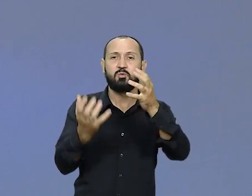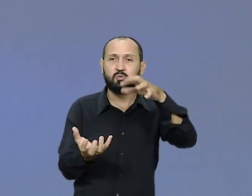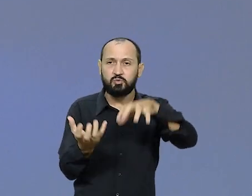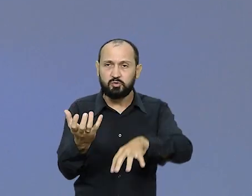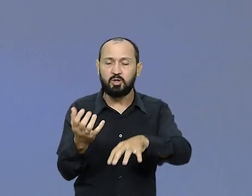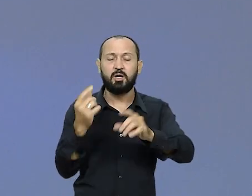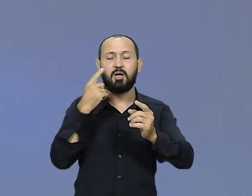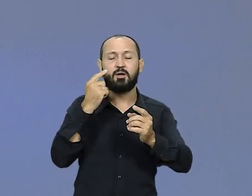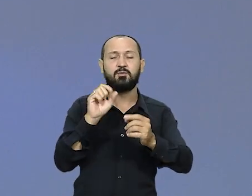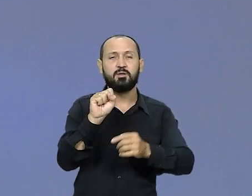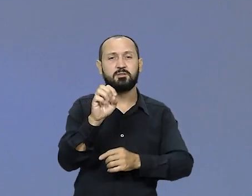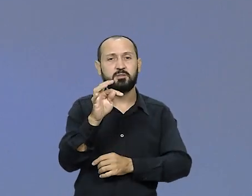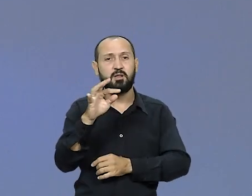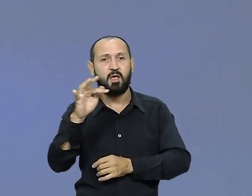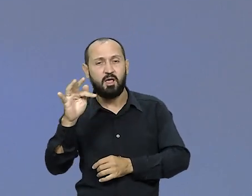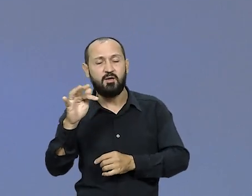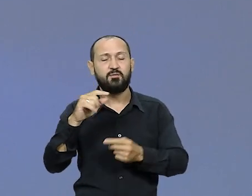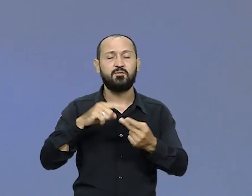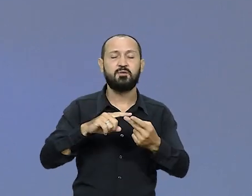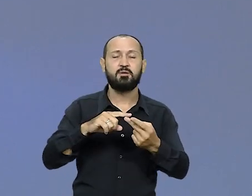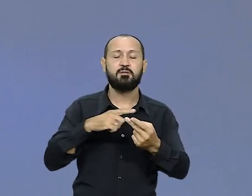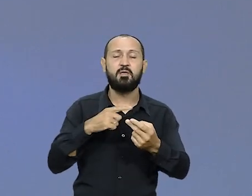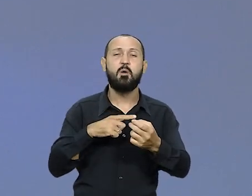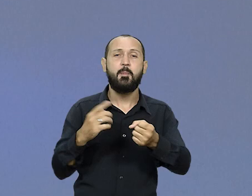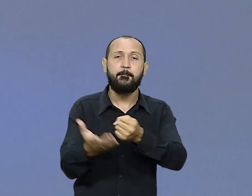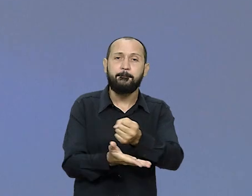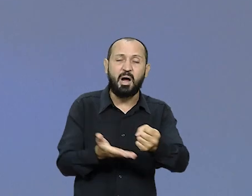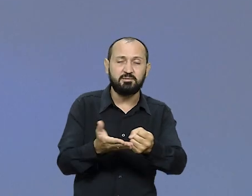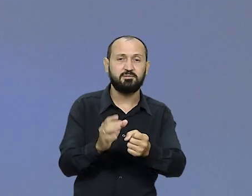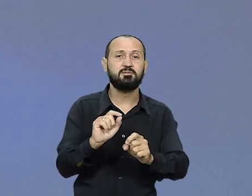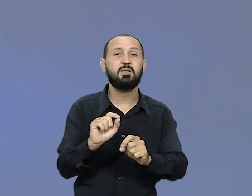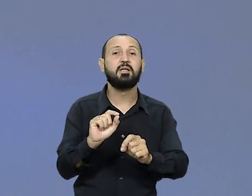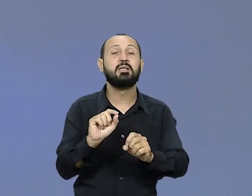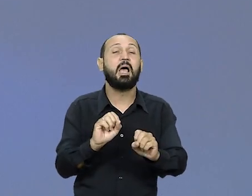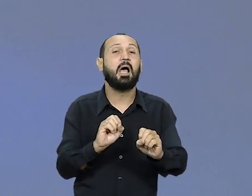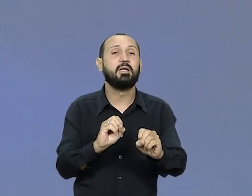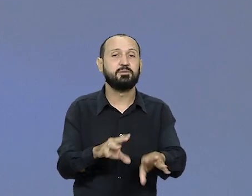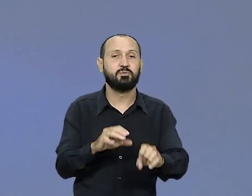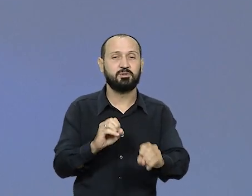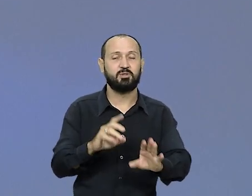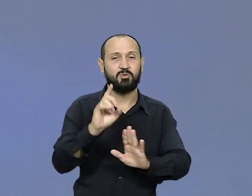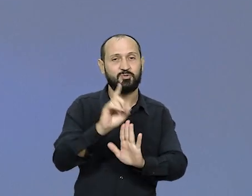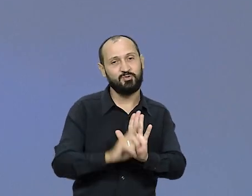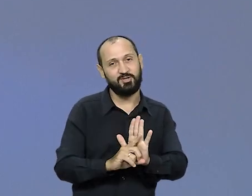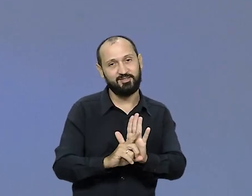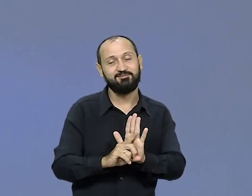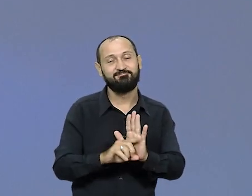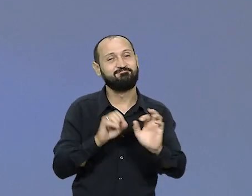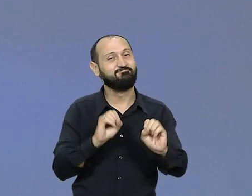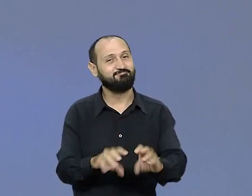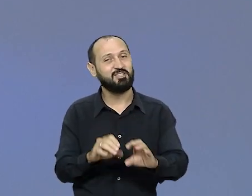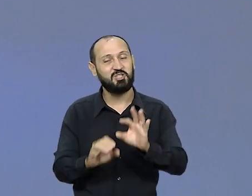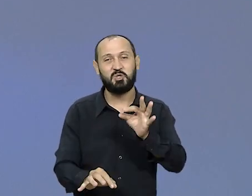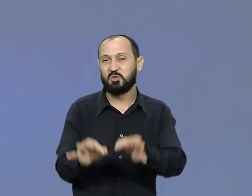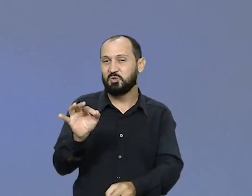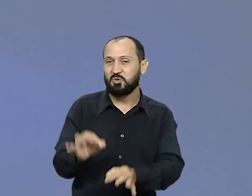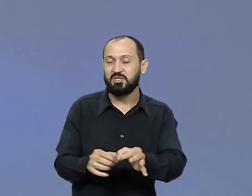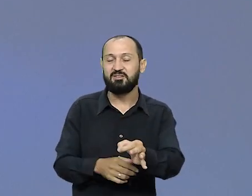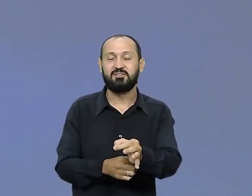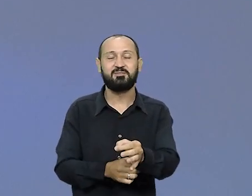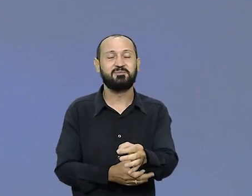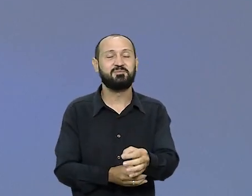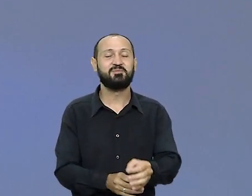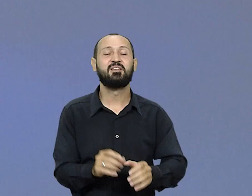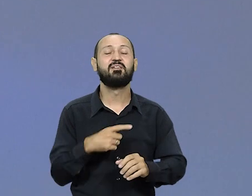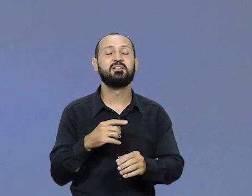tribunais superiores, eles passam por um campo de base. A gente está falando da educação em direitos, da educação jurídica, que